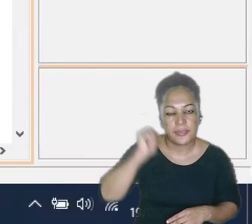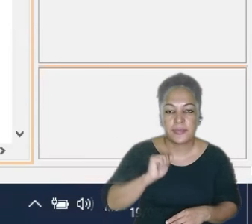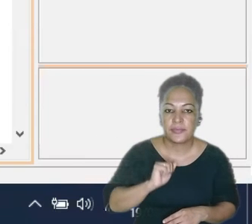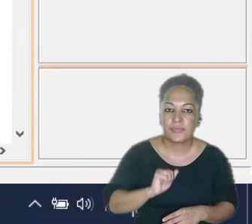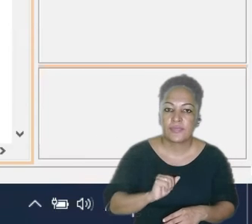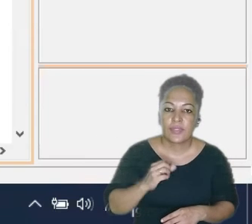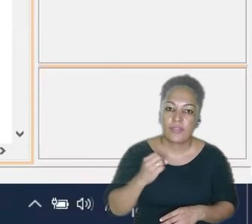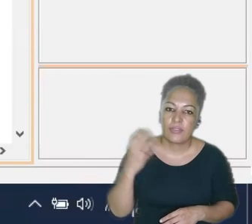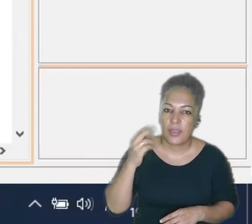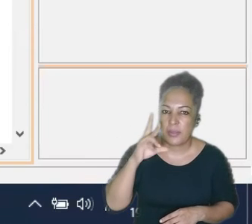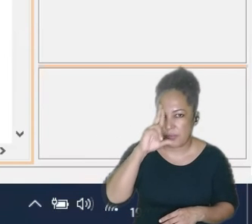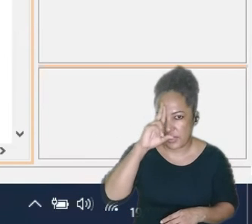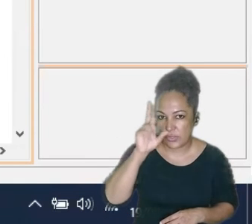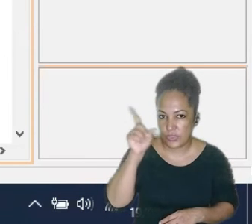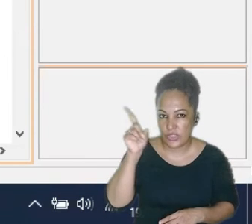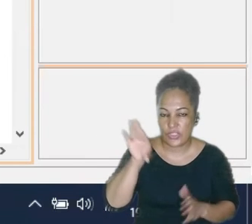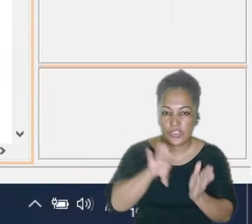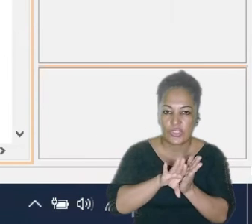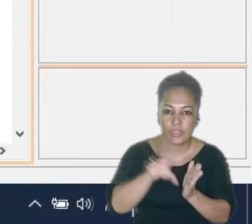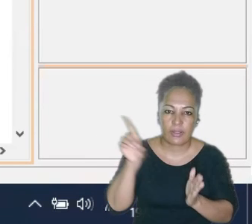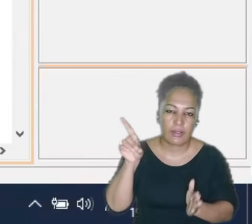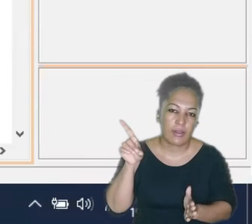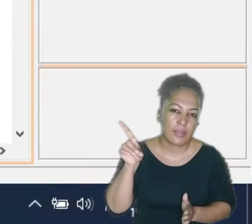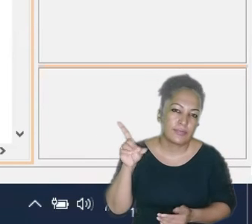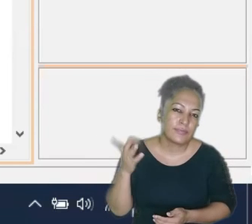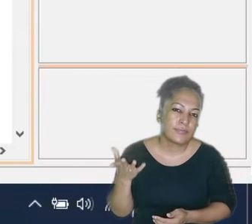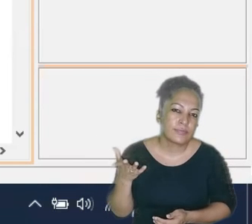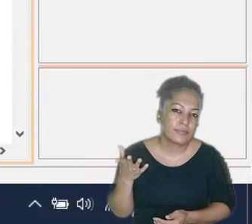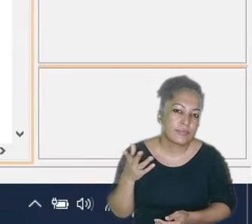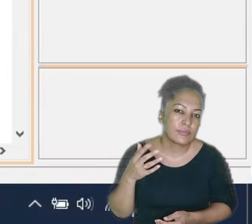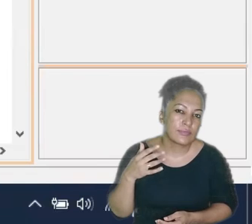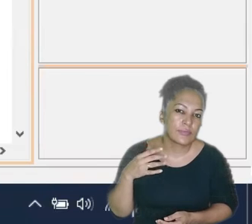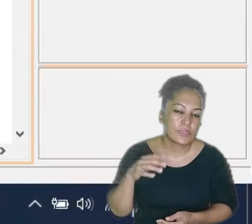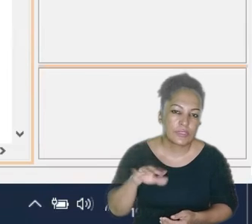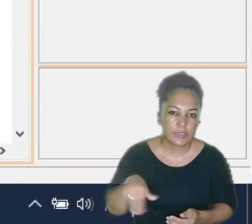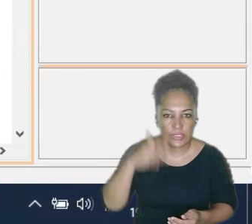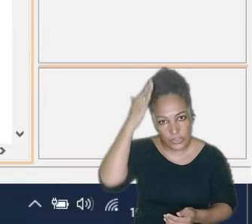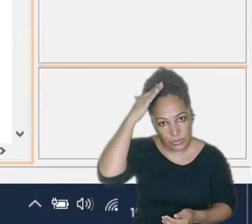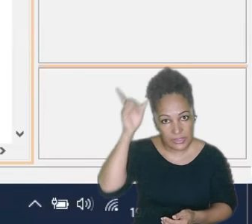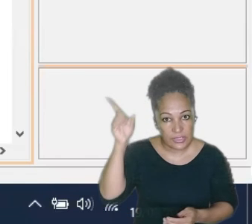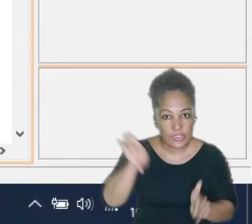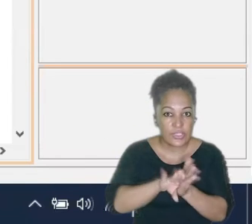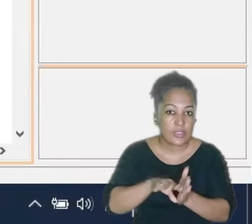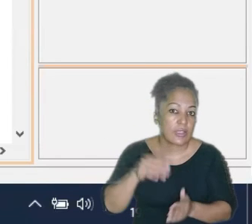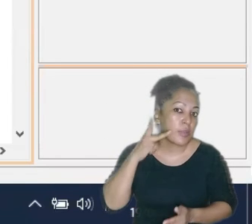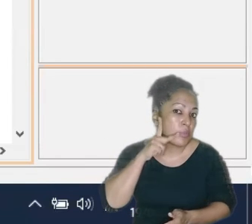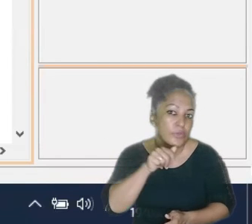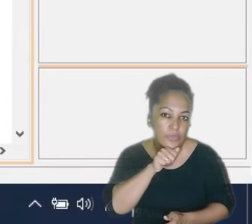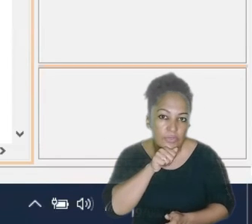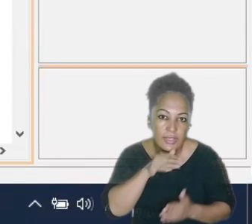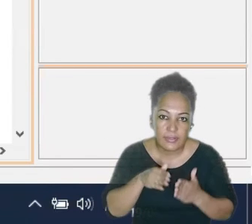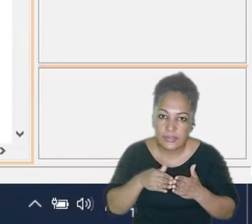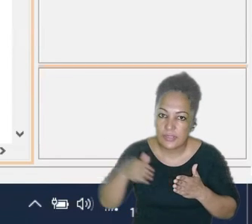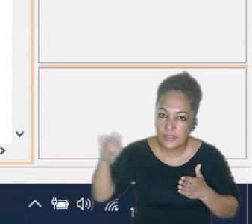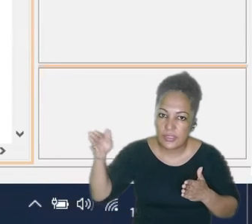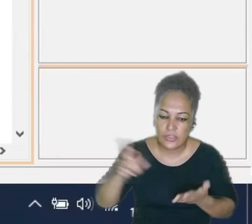tipo, de Paraná, Rondônia, que sai meio-dia e chega às 6 horas da tarde lá sai de Paraná meio-dia e chega em Porto Velho às 6 horas